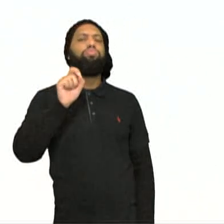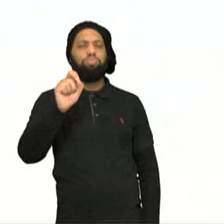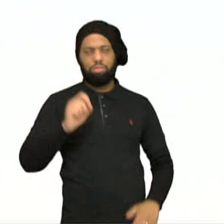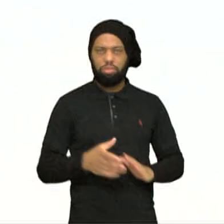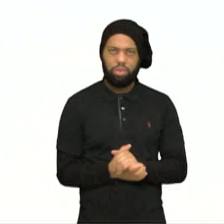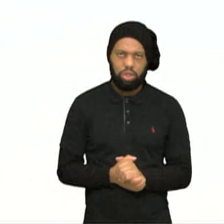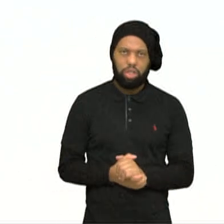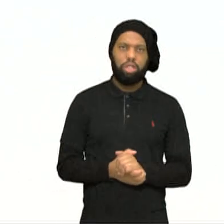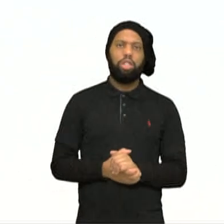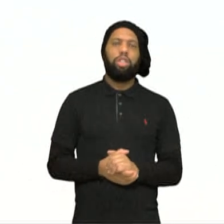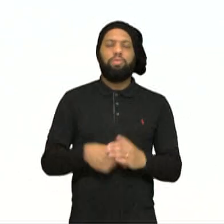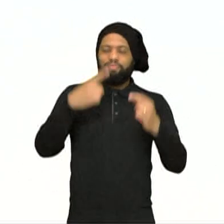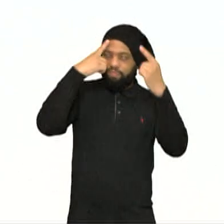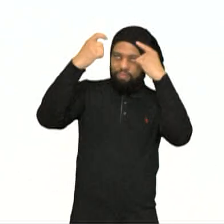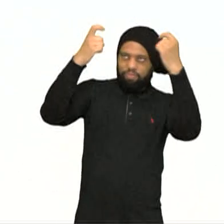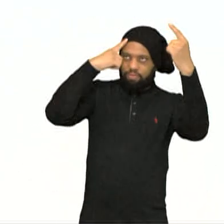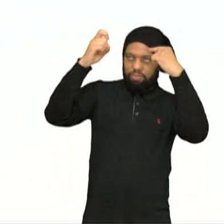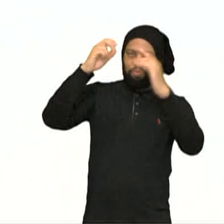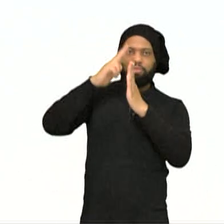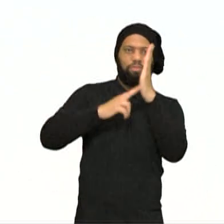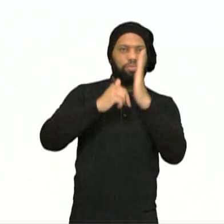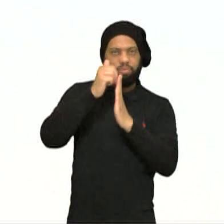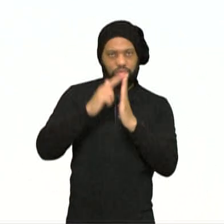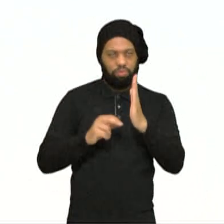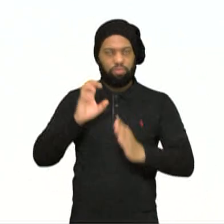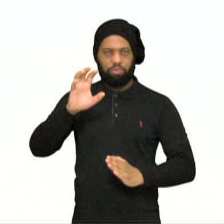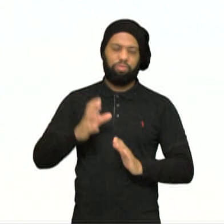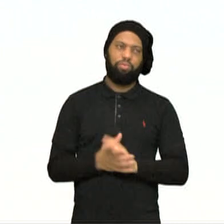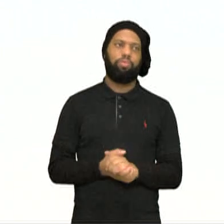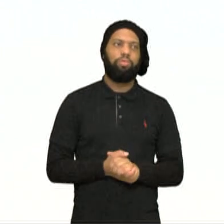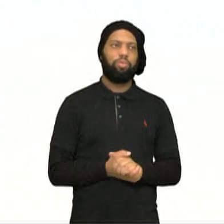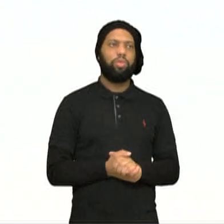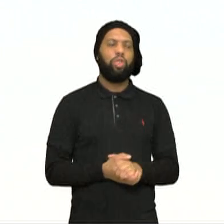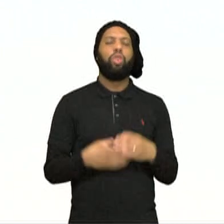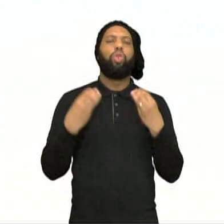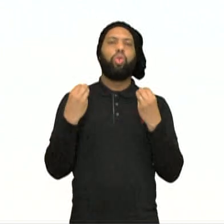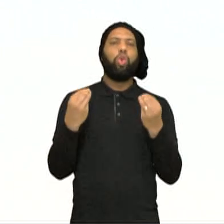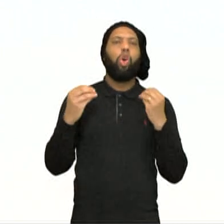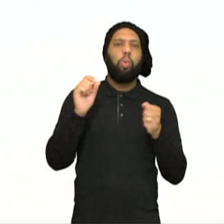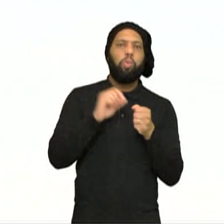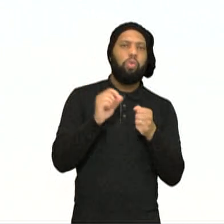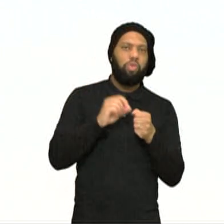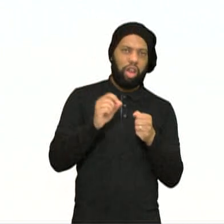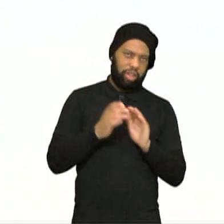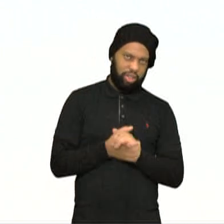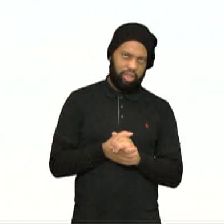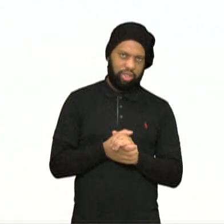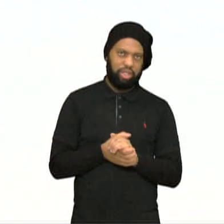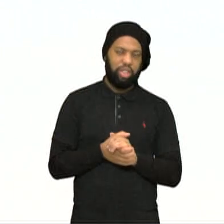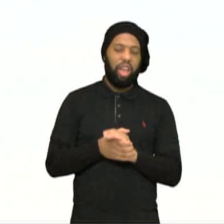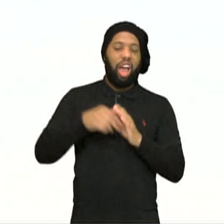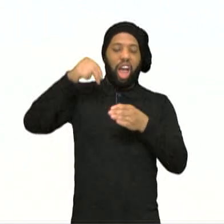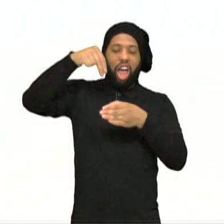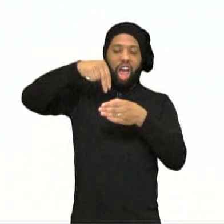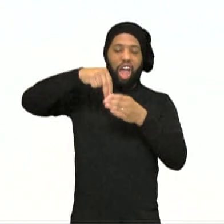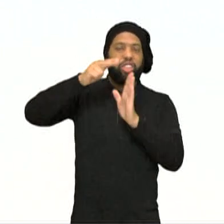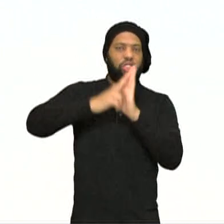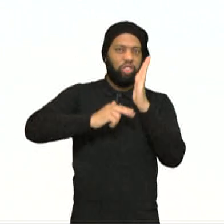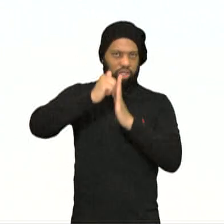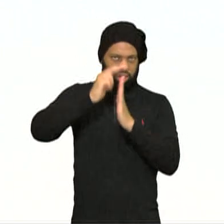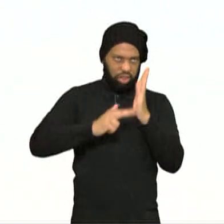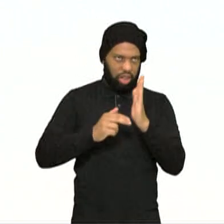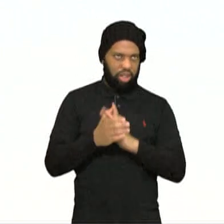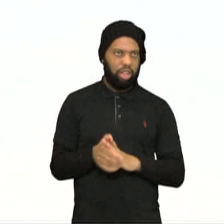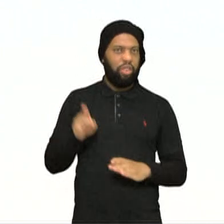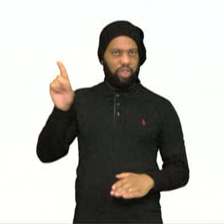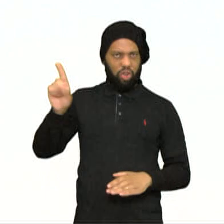usado para criar, né, essa pintura, essa padronagem? Como é feita essa tinta usada para criar esses desenhos? Né? Essa ali,